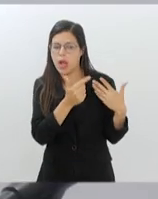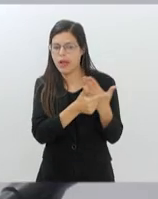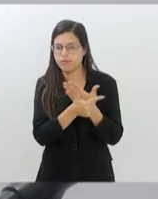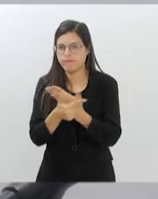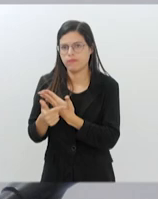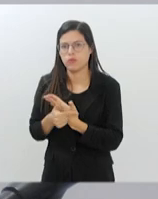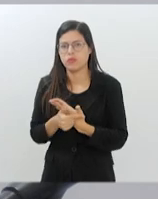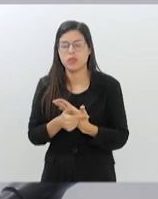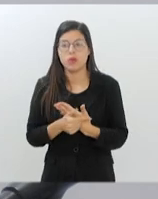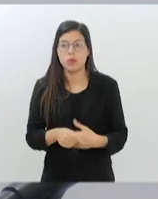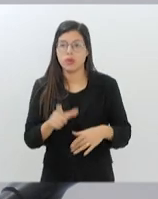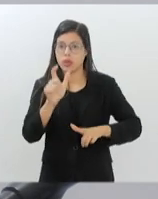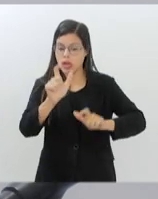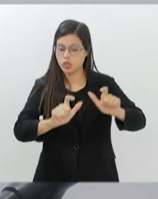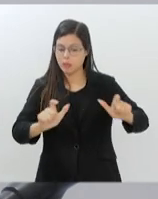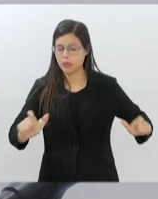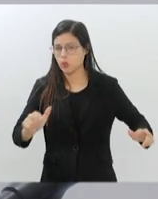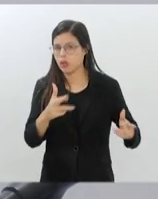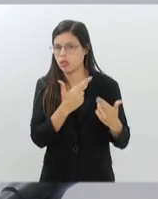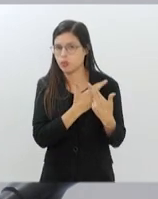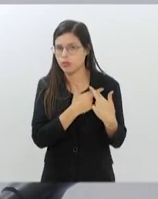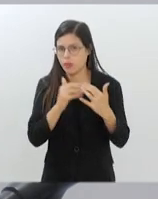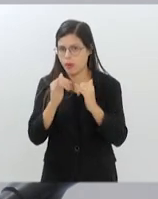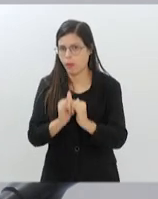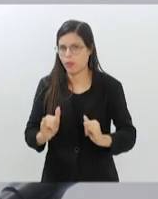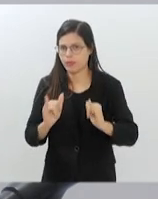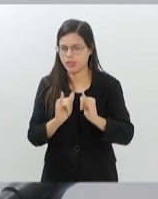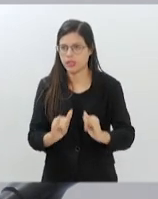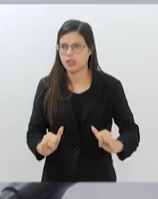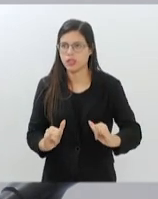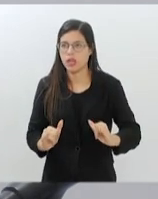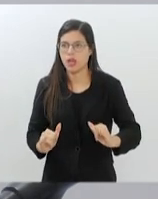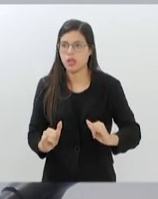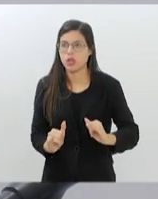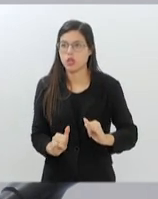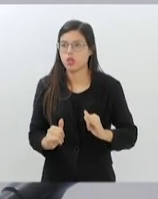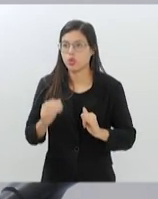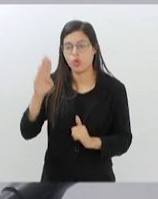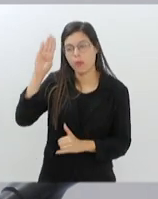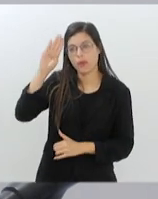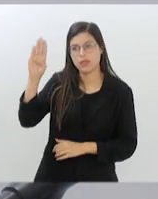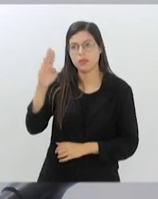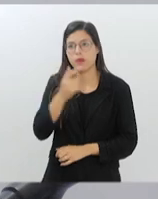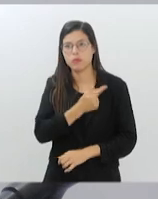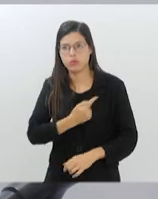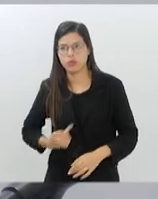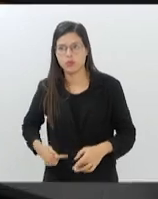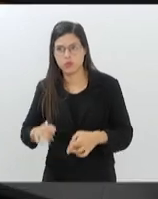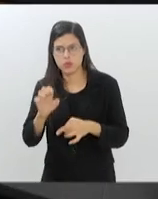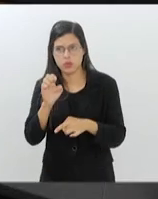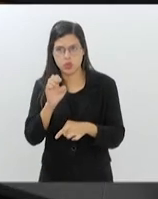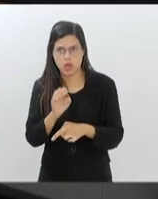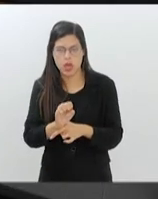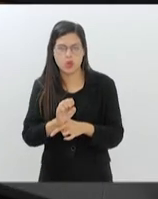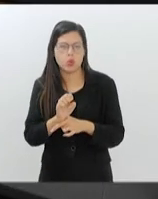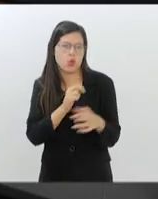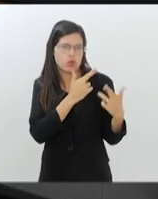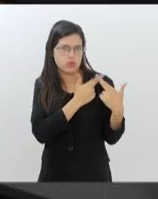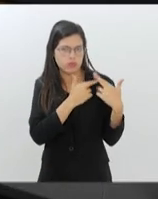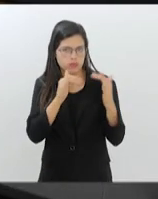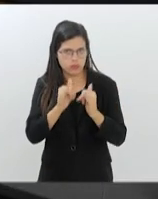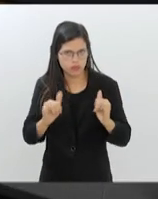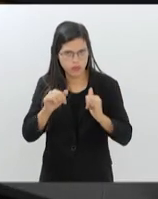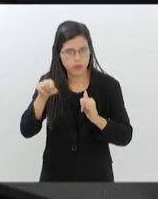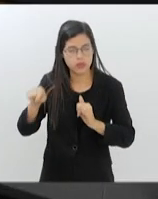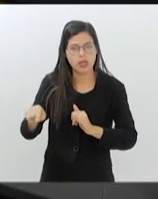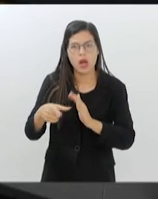são os personagens responsáveis pela publicidade o 01 da publicidade do Governo do Estado hoje É o senhor antes do senhor era o senhor Diego